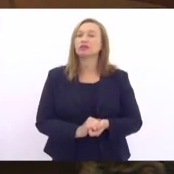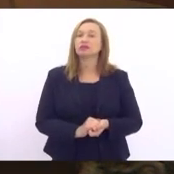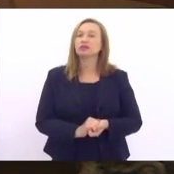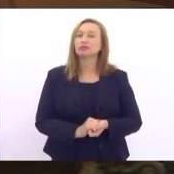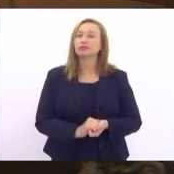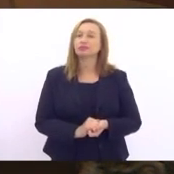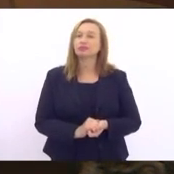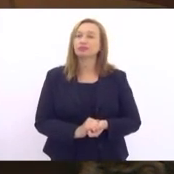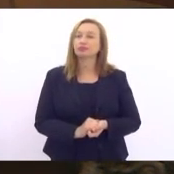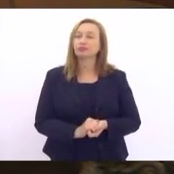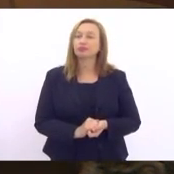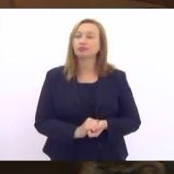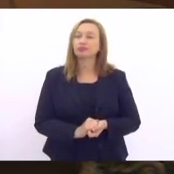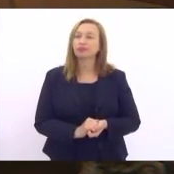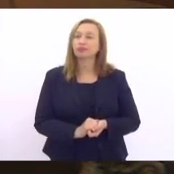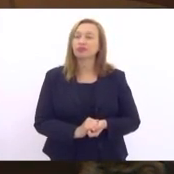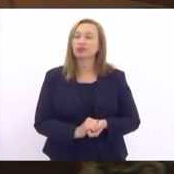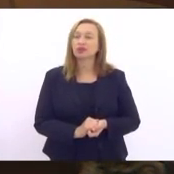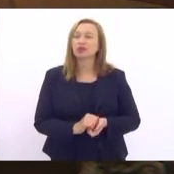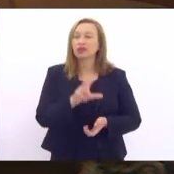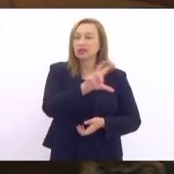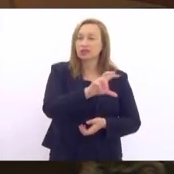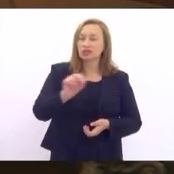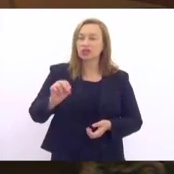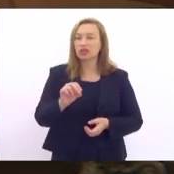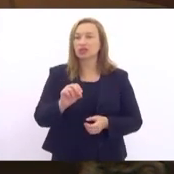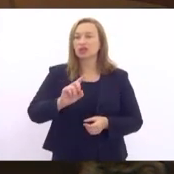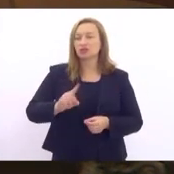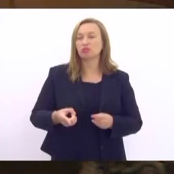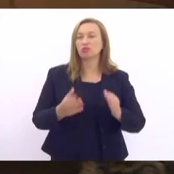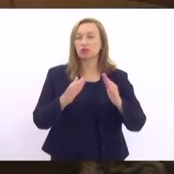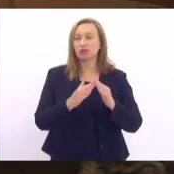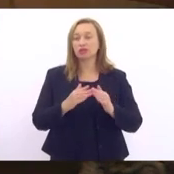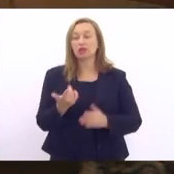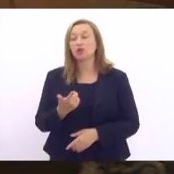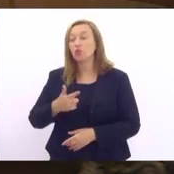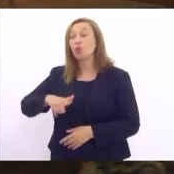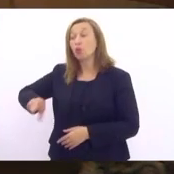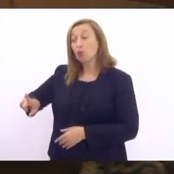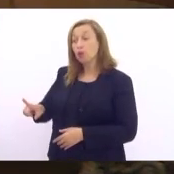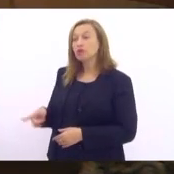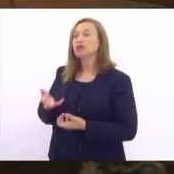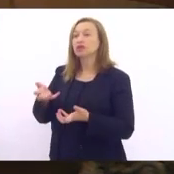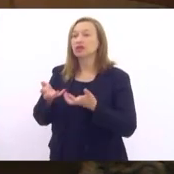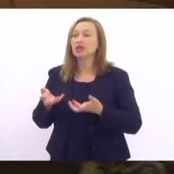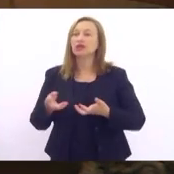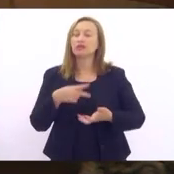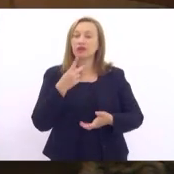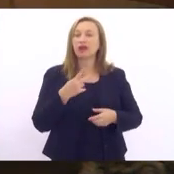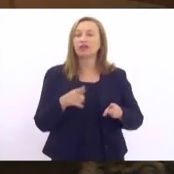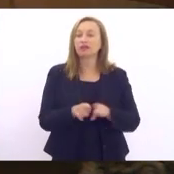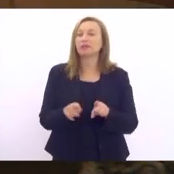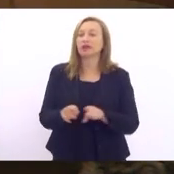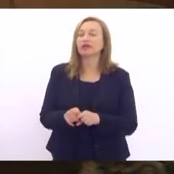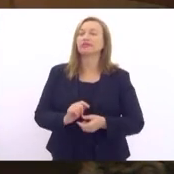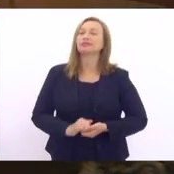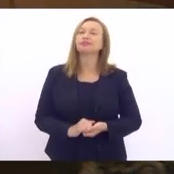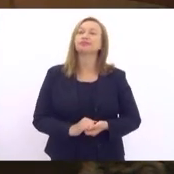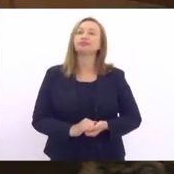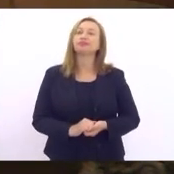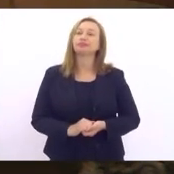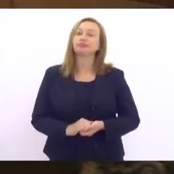500 mil unidades. Um outro elemento que a gente queria trazer para o debate é da necessidade